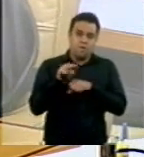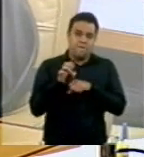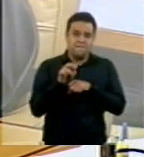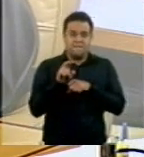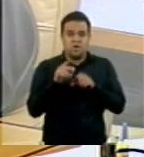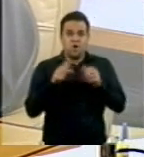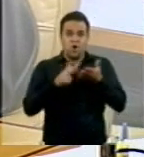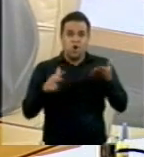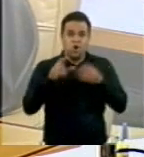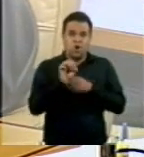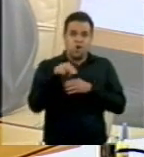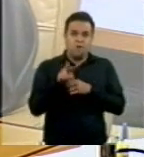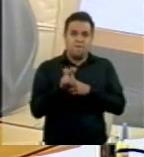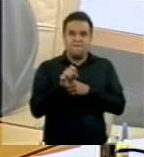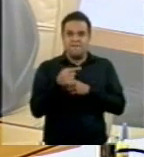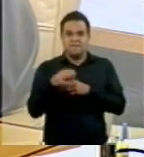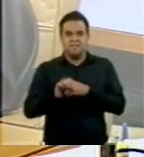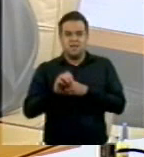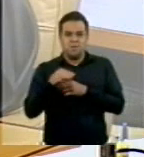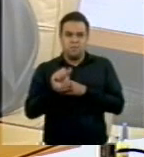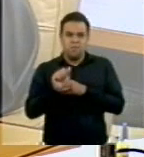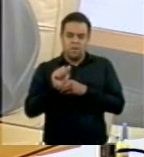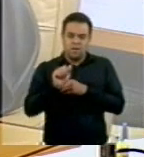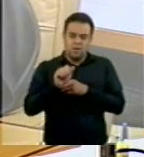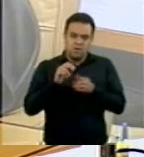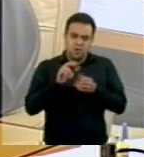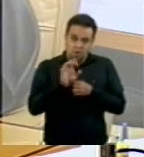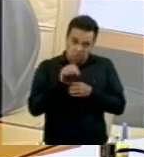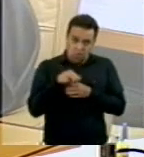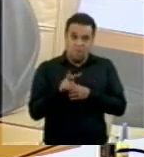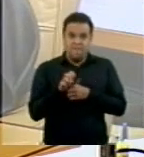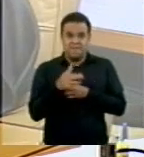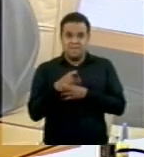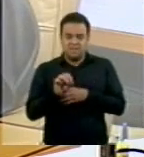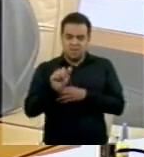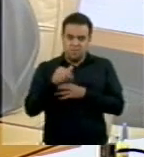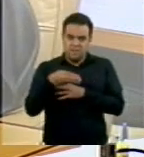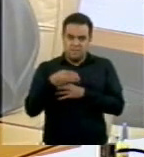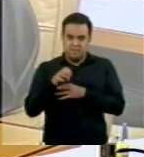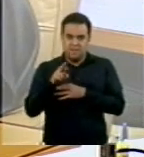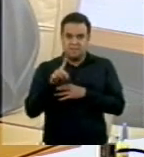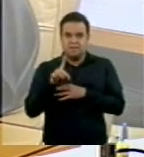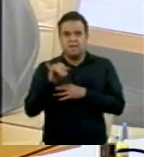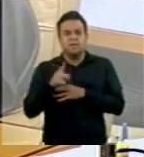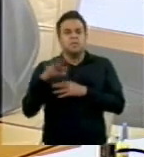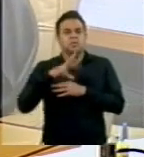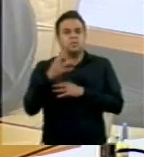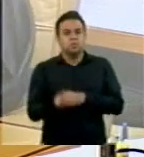Humanos, ao Pacto de Direitos Civis e Políticos e à Convenção Interamericana de Todas as Formas de Discriminação